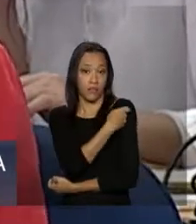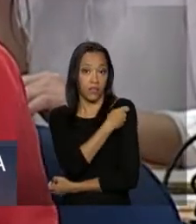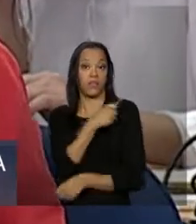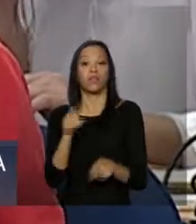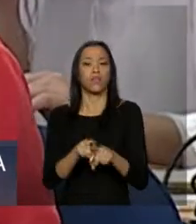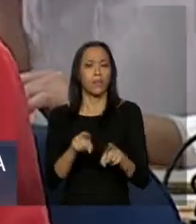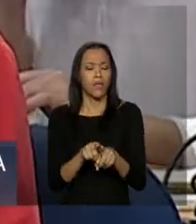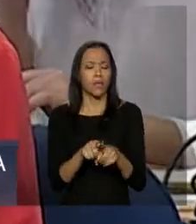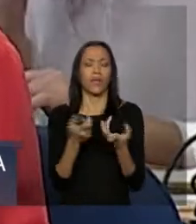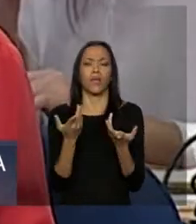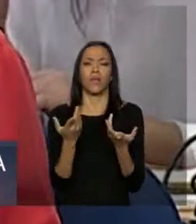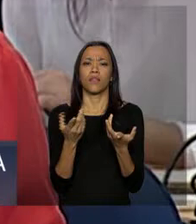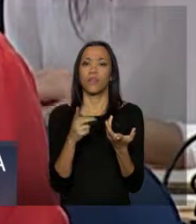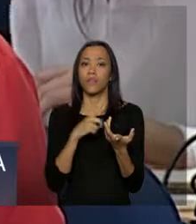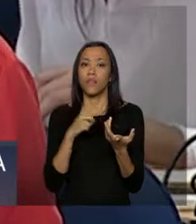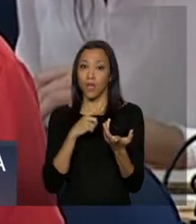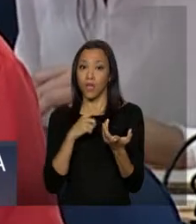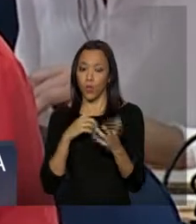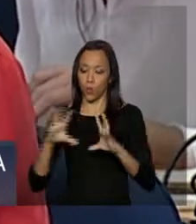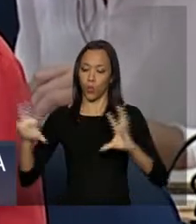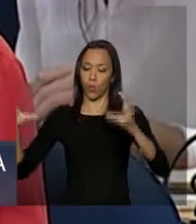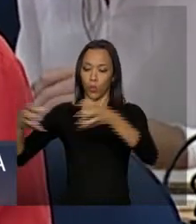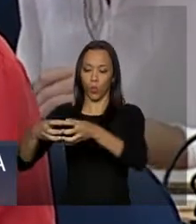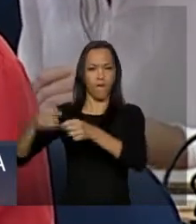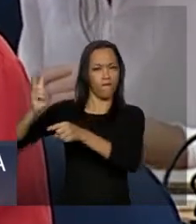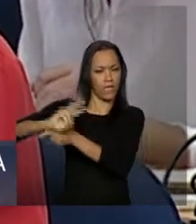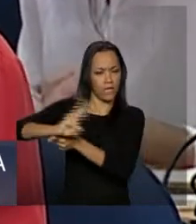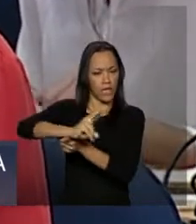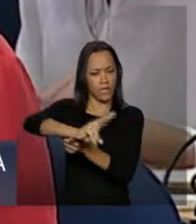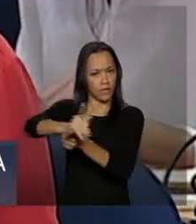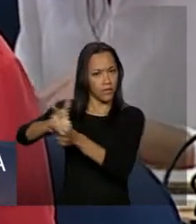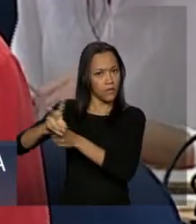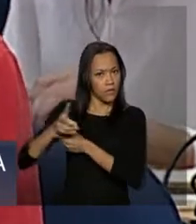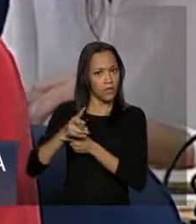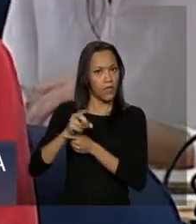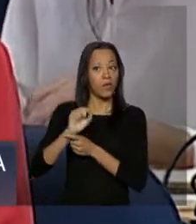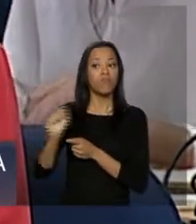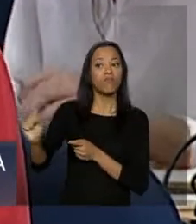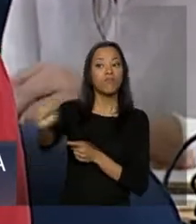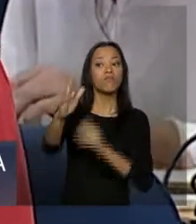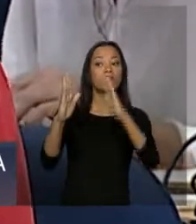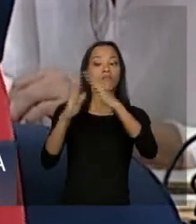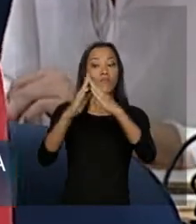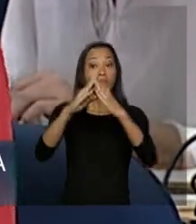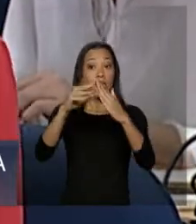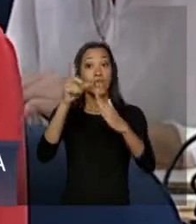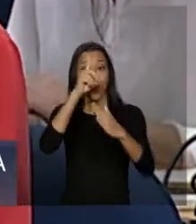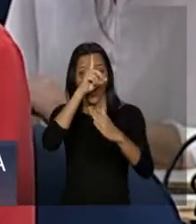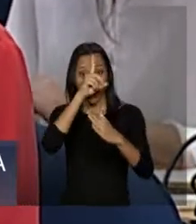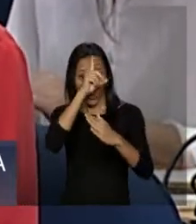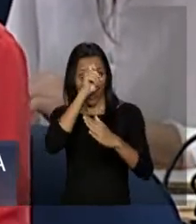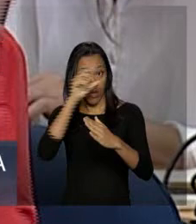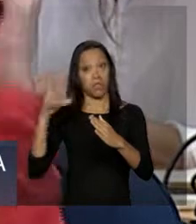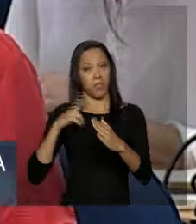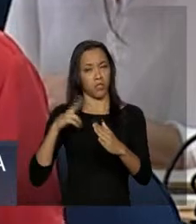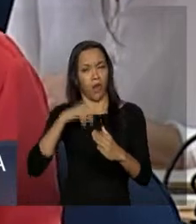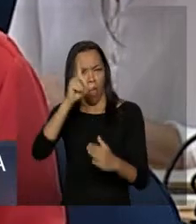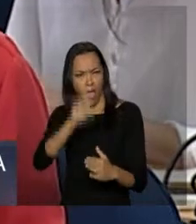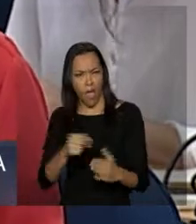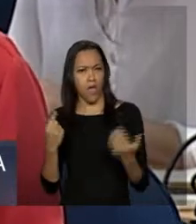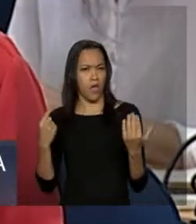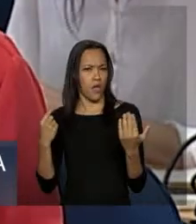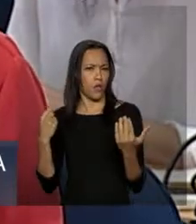mais moderna? Existe uma fiscalização nessas clínicas de vacinação? Como é que eu sei que a vacina que eles estão aplicando não é o resto da vacina do